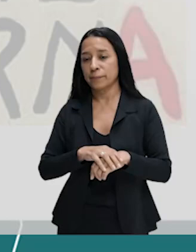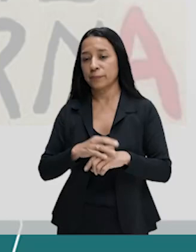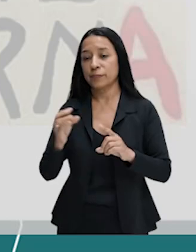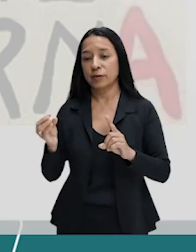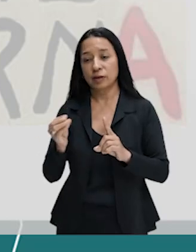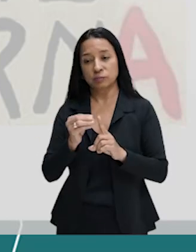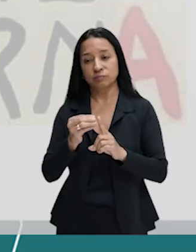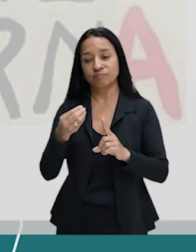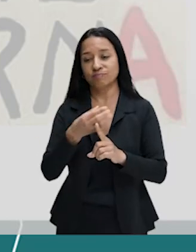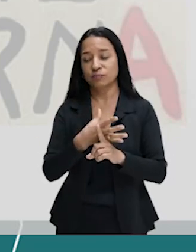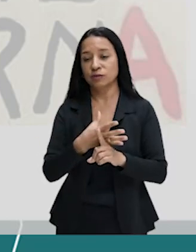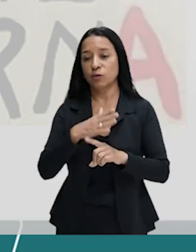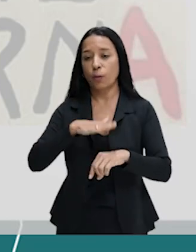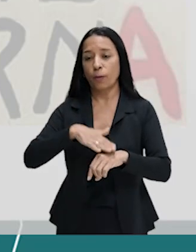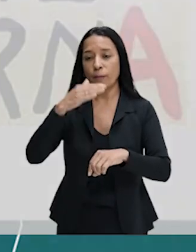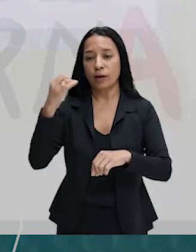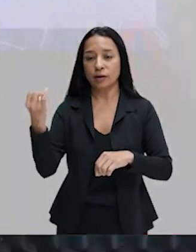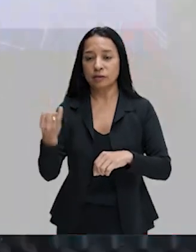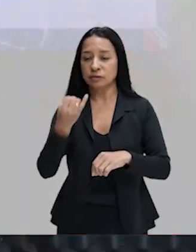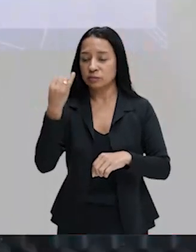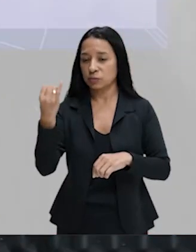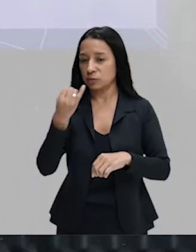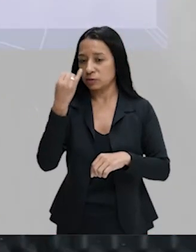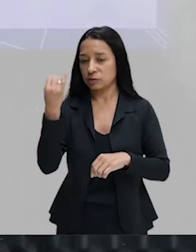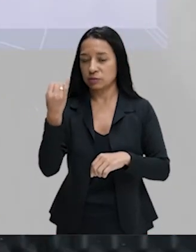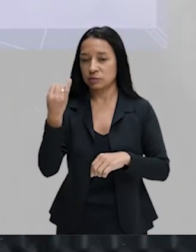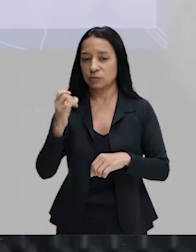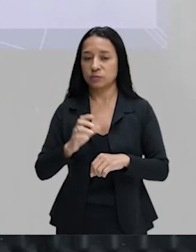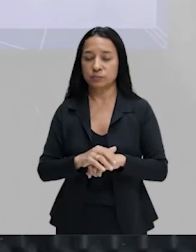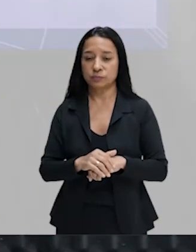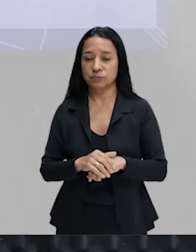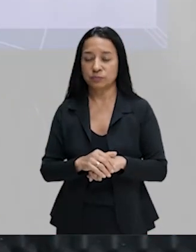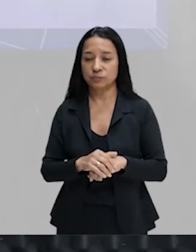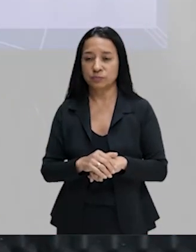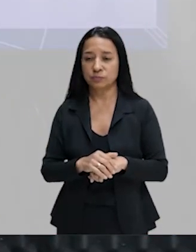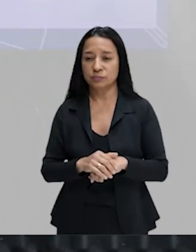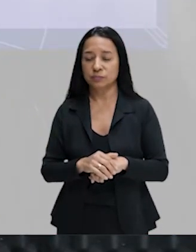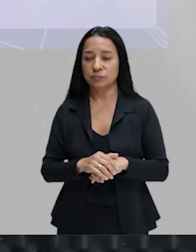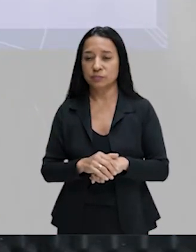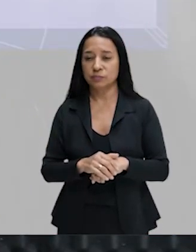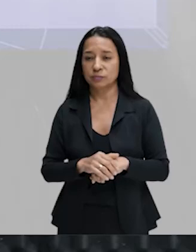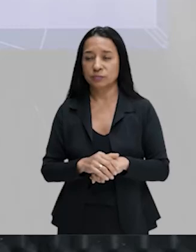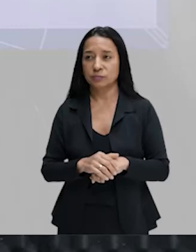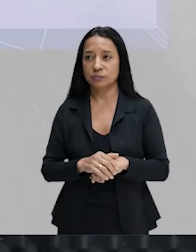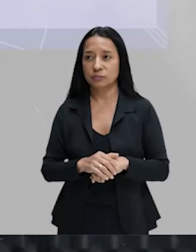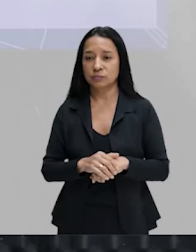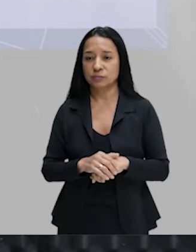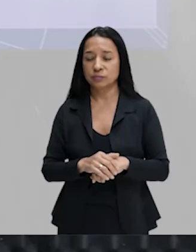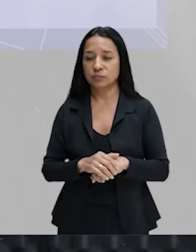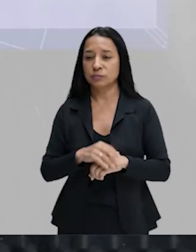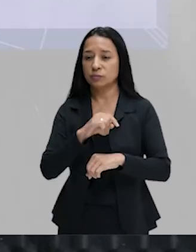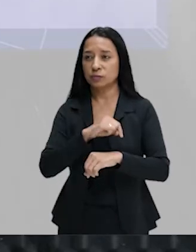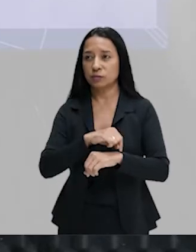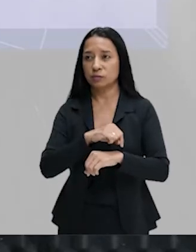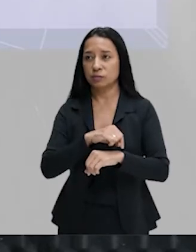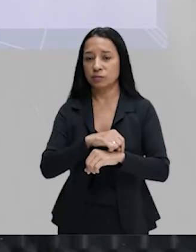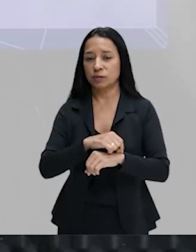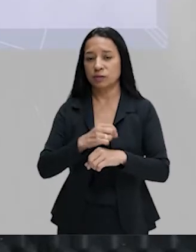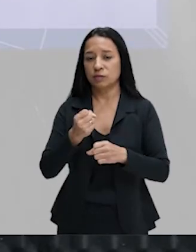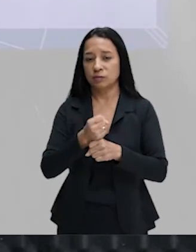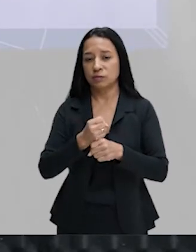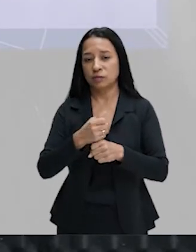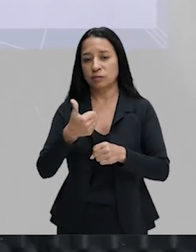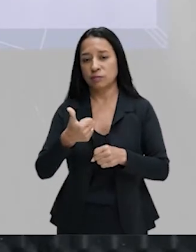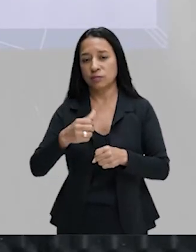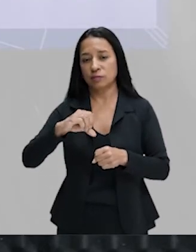não é o mais importante? Porque todos têm a sua relevância. E aí, dentro desse momento, 1922, nós temos a Semana de